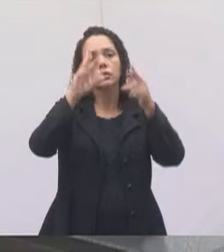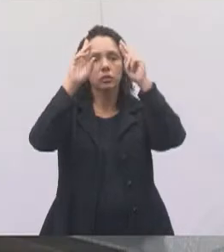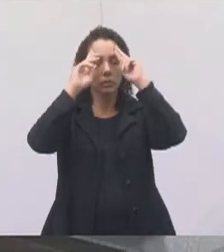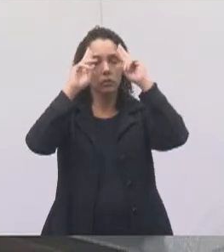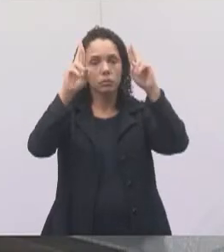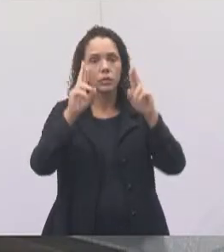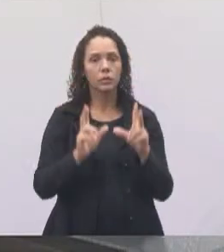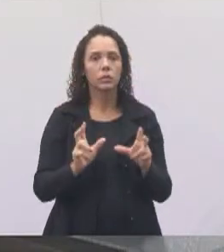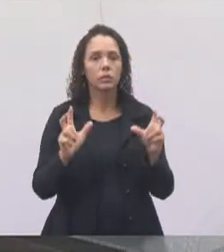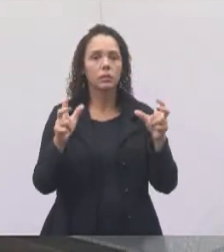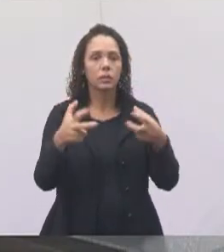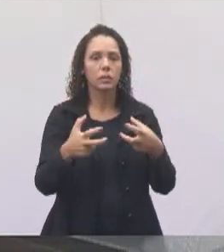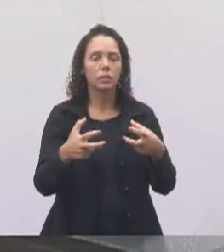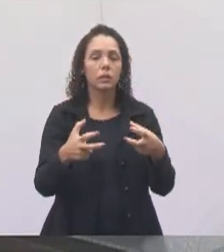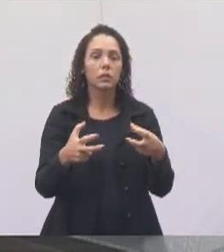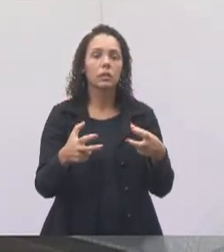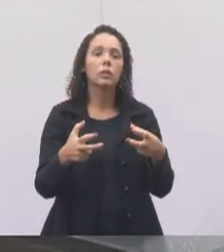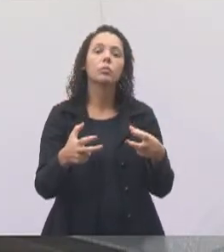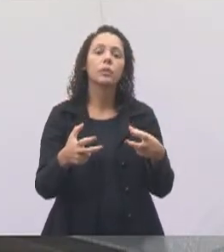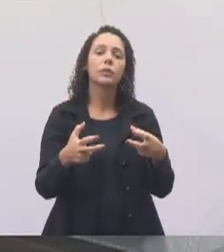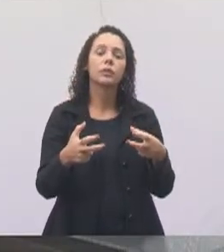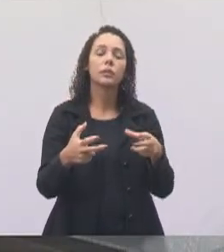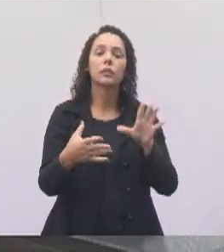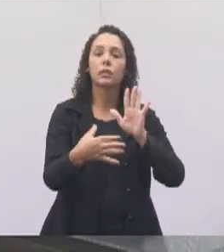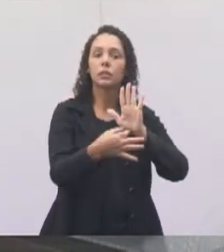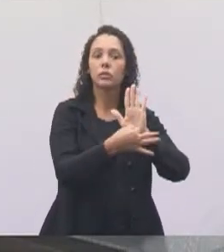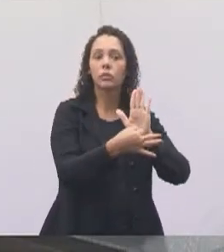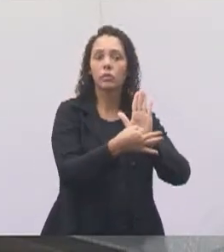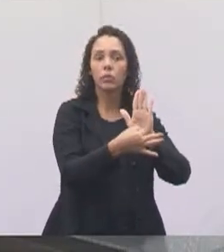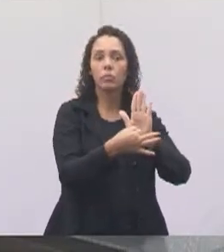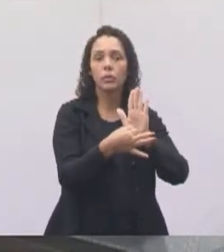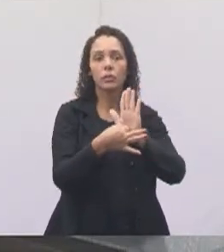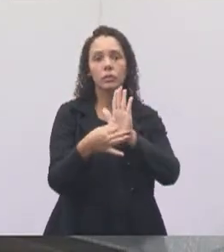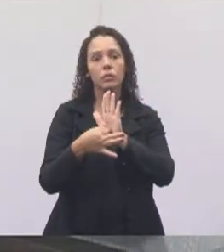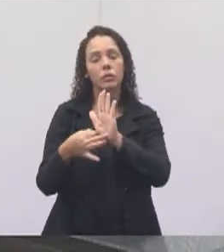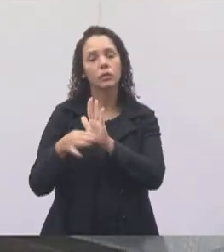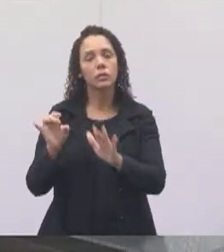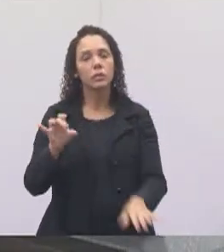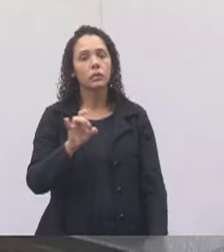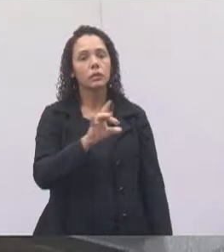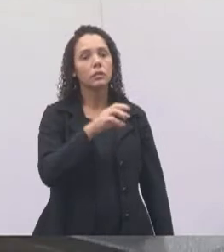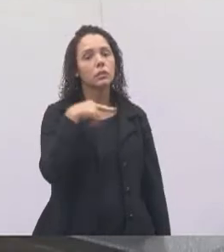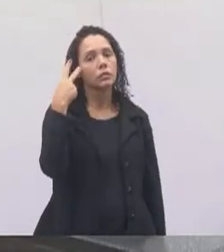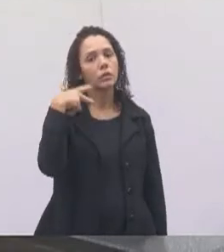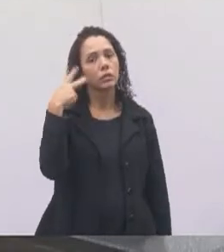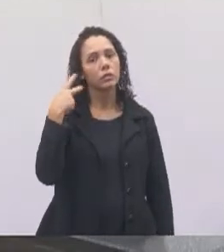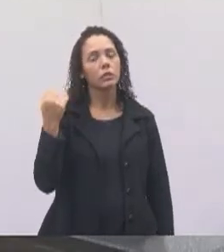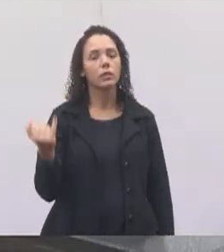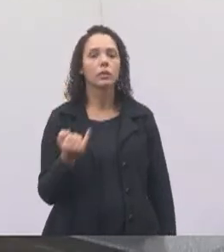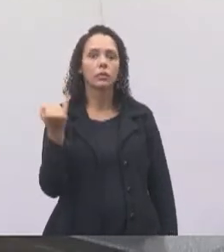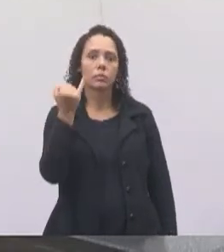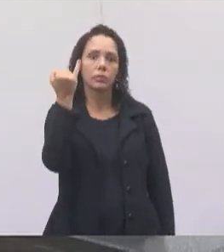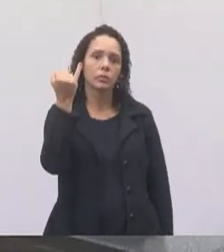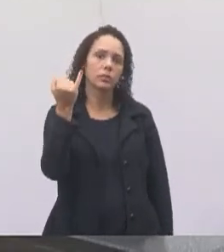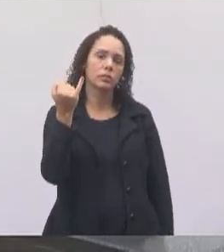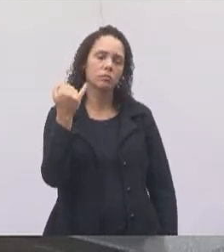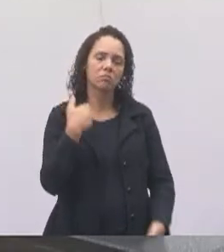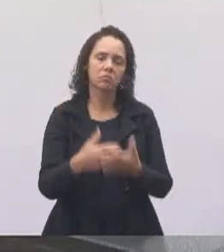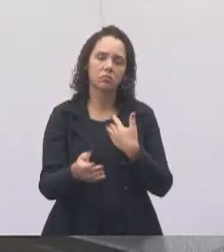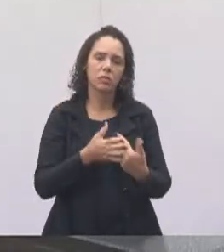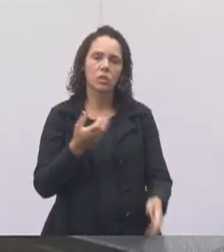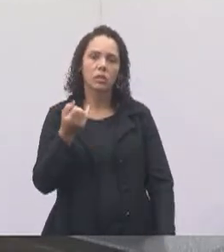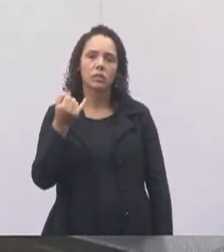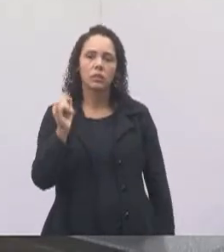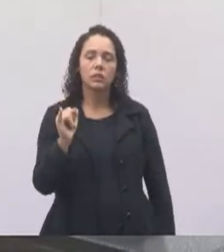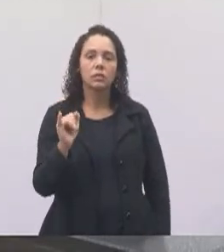nessa casa com relação à opinião de cada vereador é importante, independente se ela